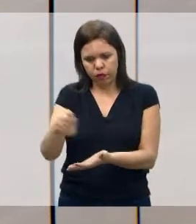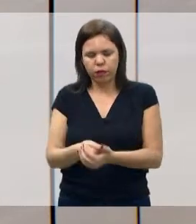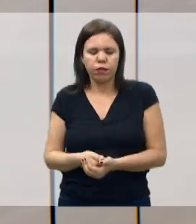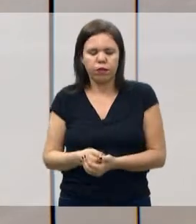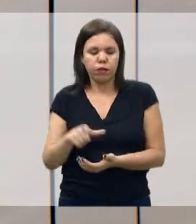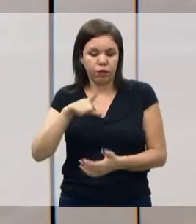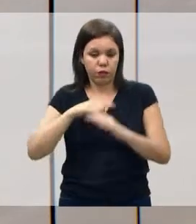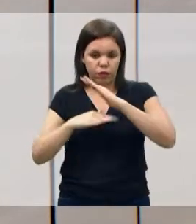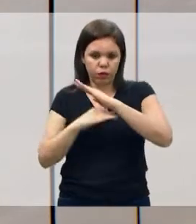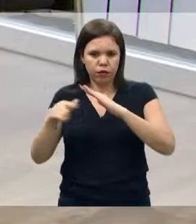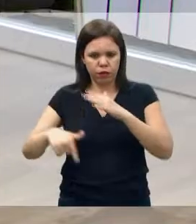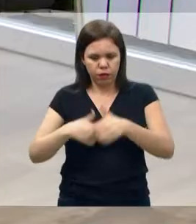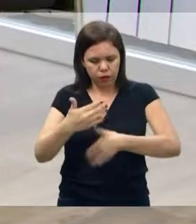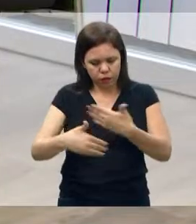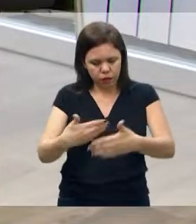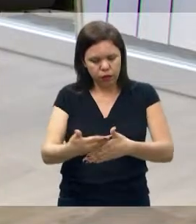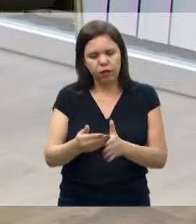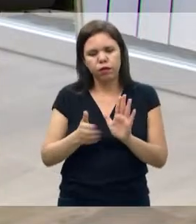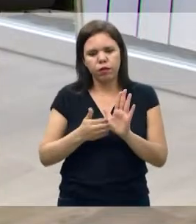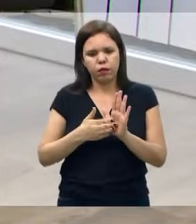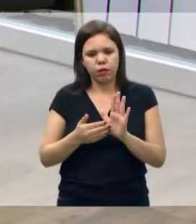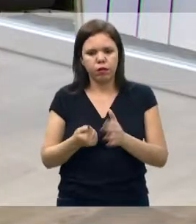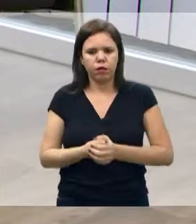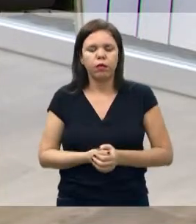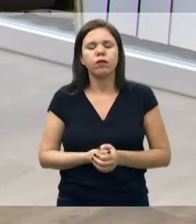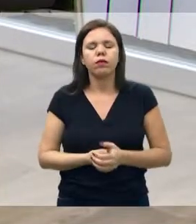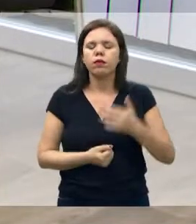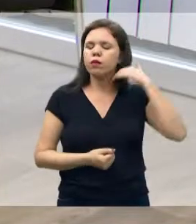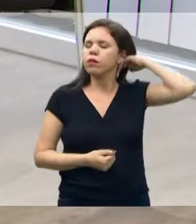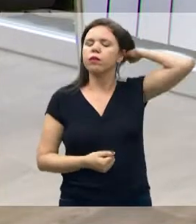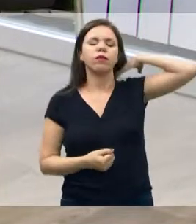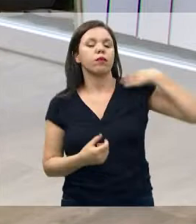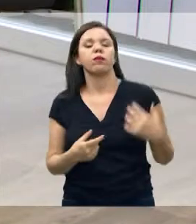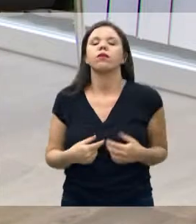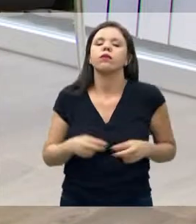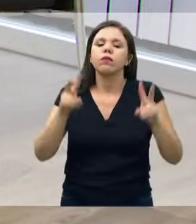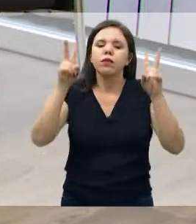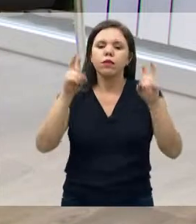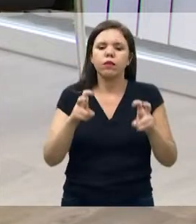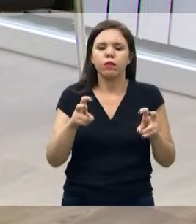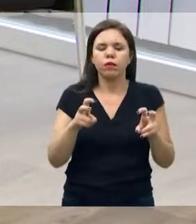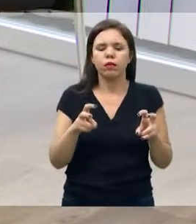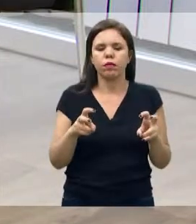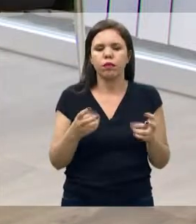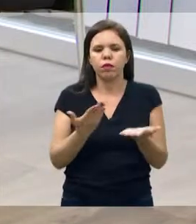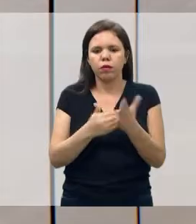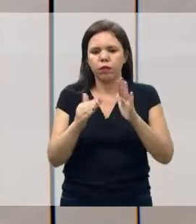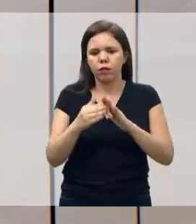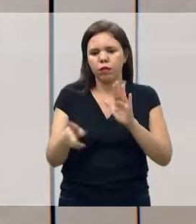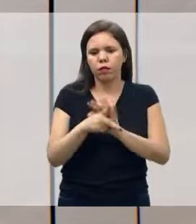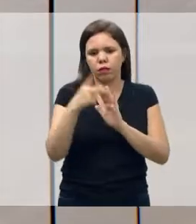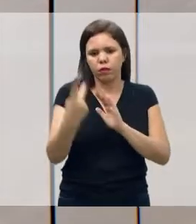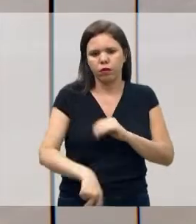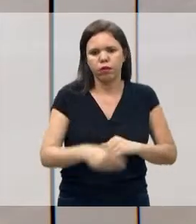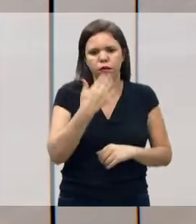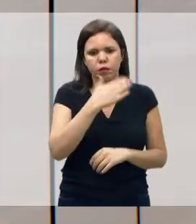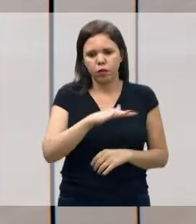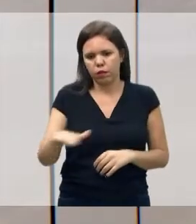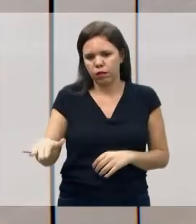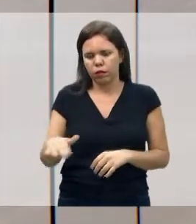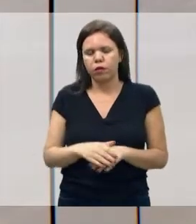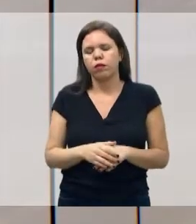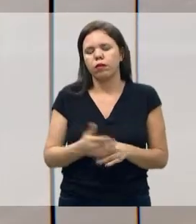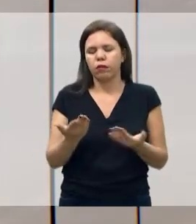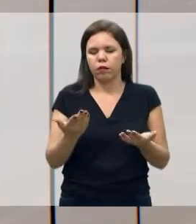que tramita na casa, uma proposta inicialmente intitulada de creche para os idosos, que eu acho que é mais ou menos a